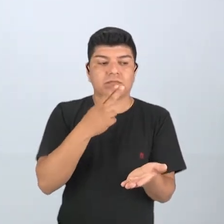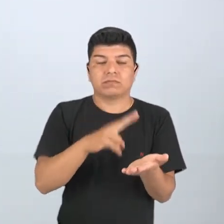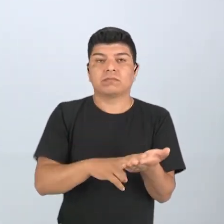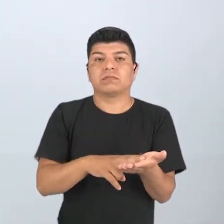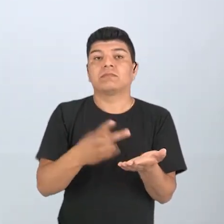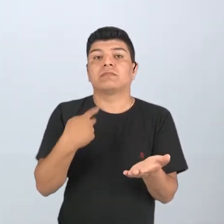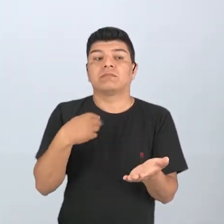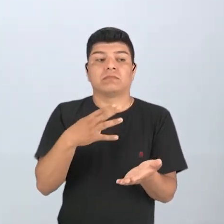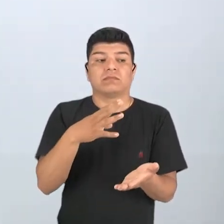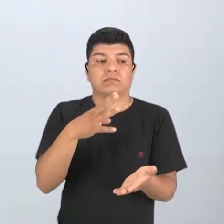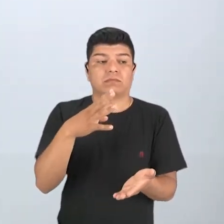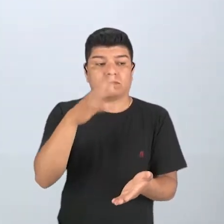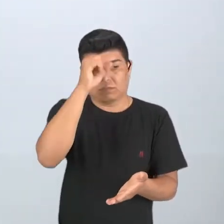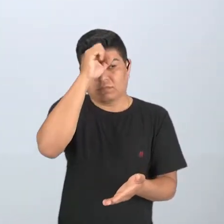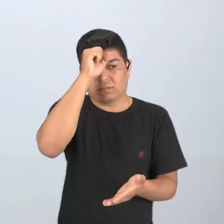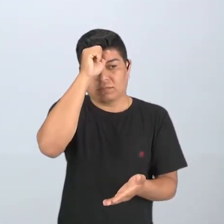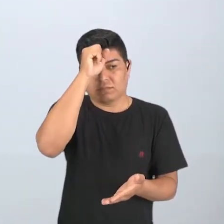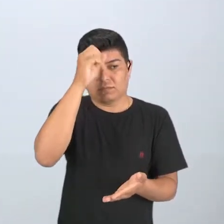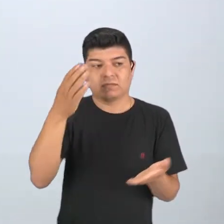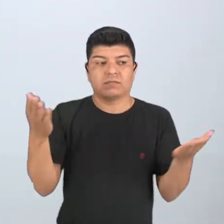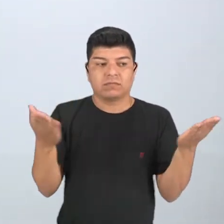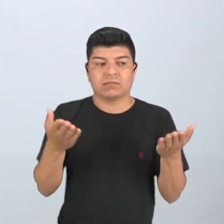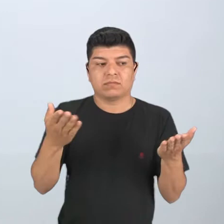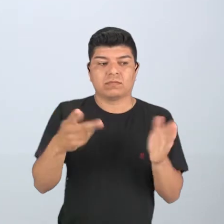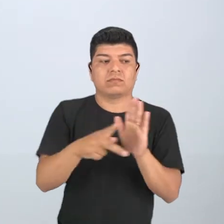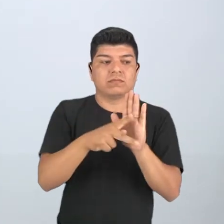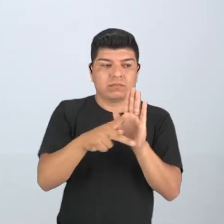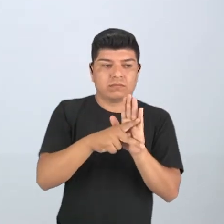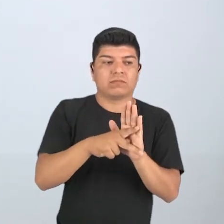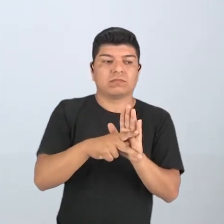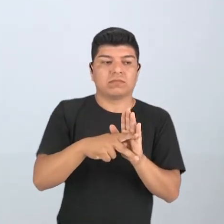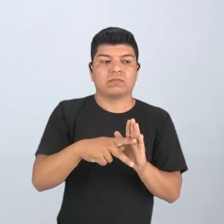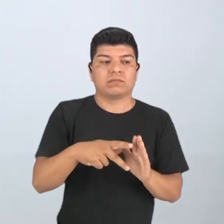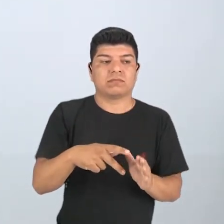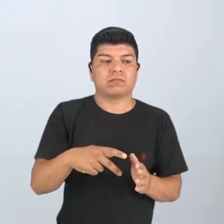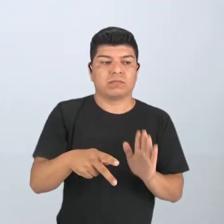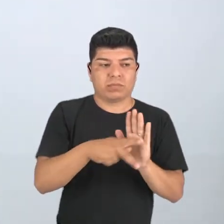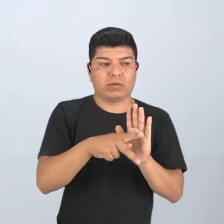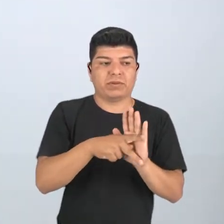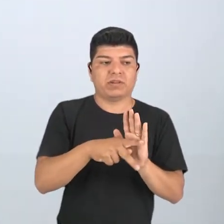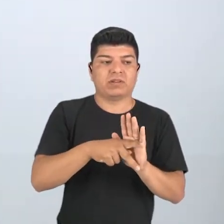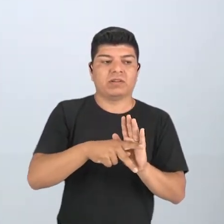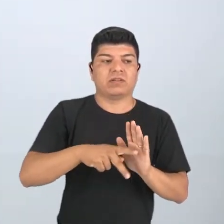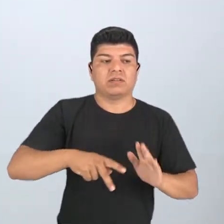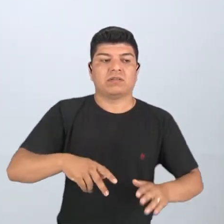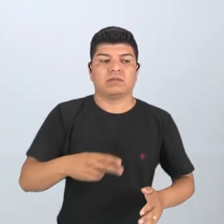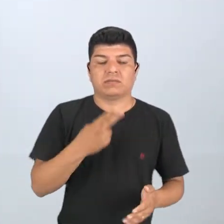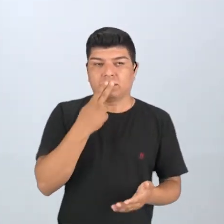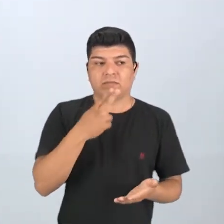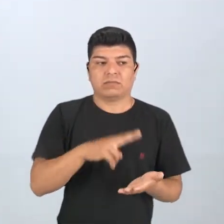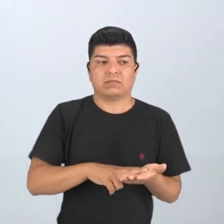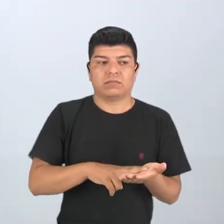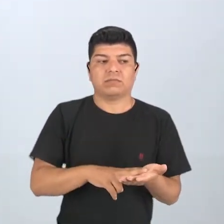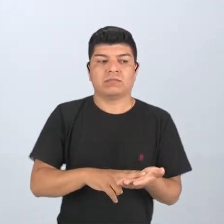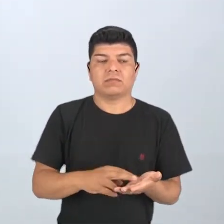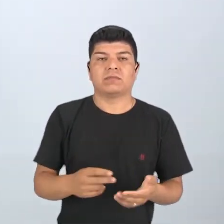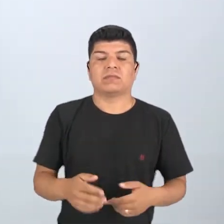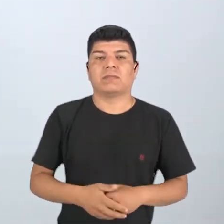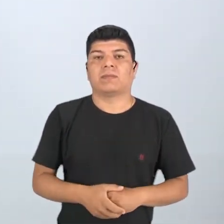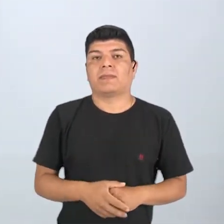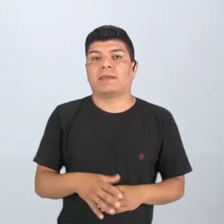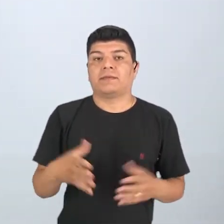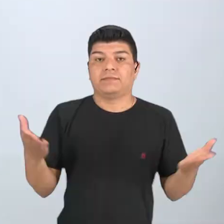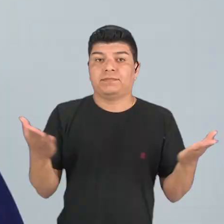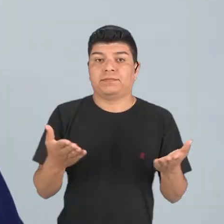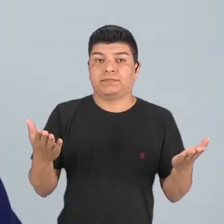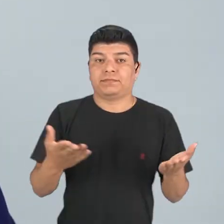aprender as cartas no dia de hoje. Carta pessoal. Existem vários tipos, outros tipos de cartas, mas a que nós vamos falar